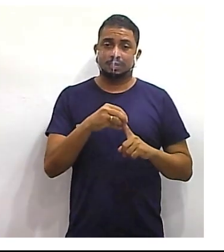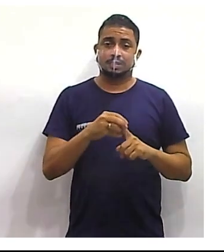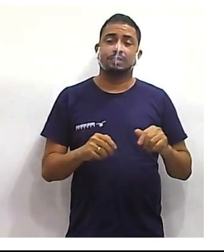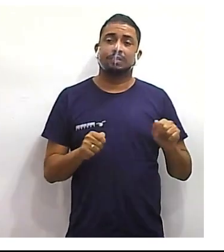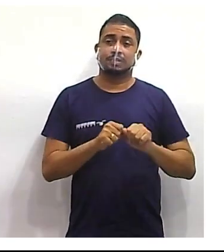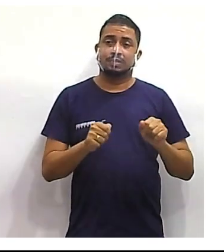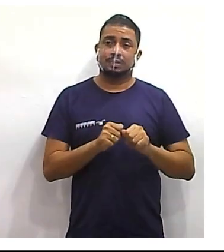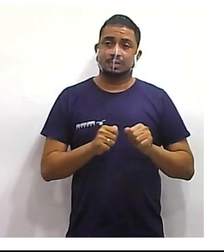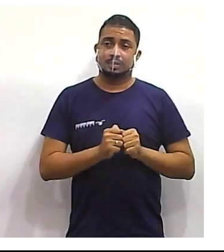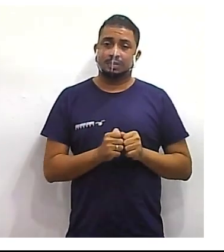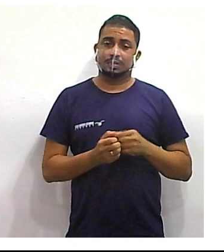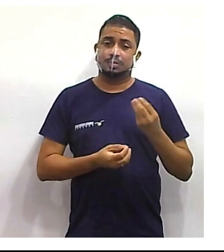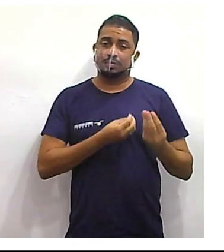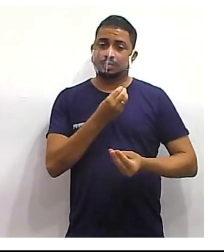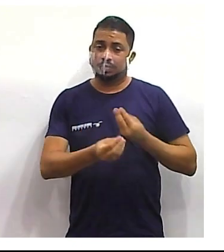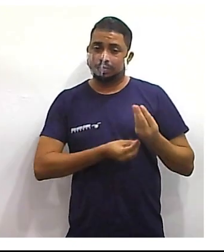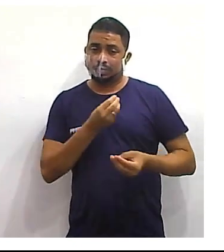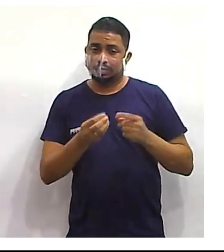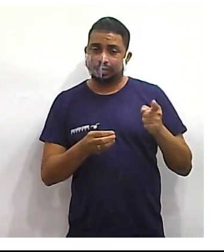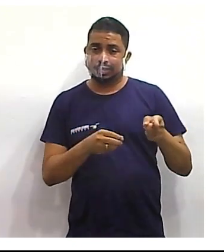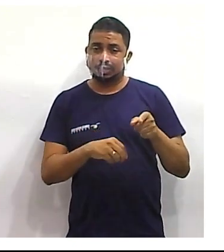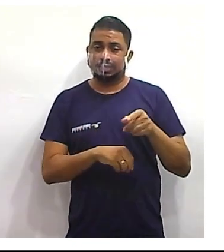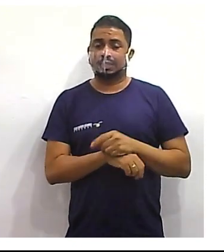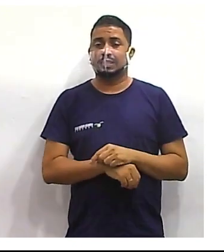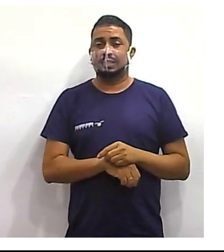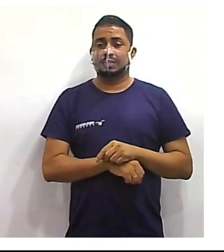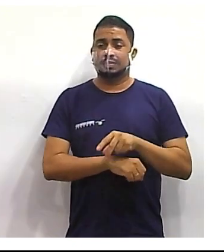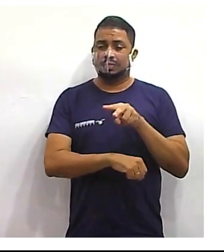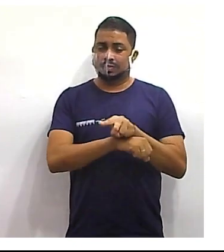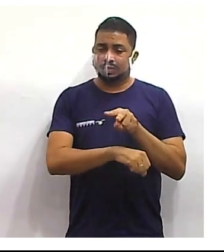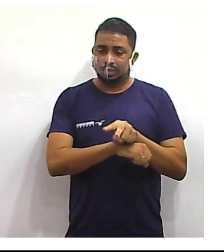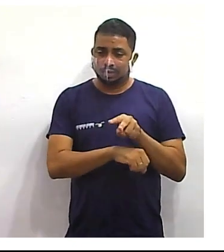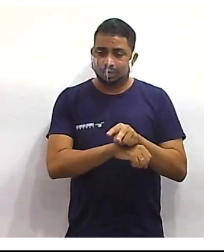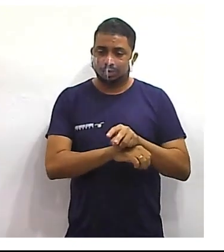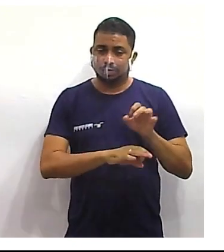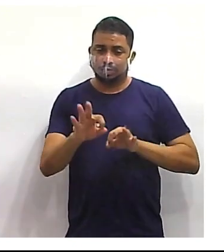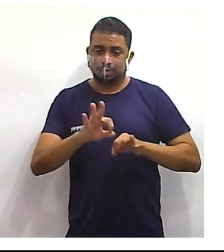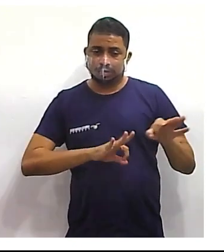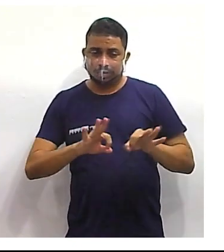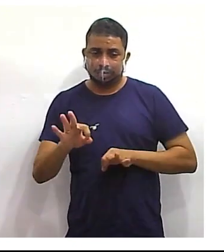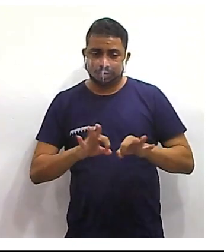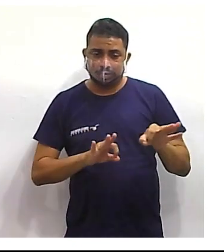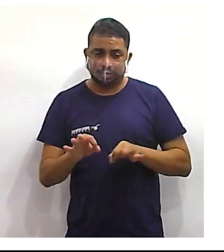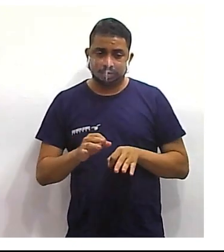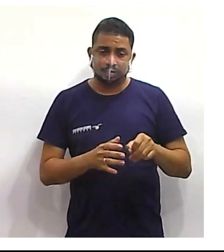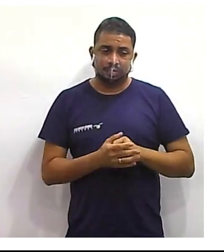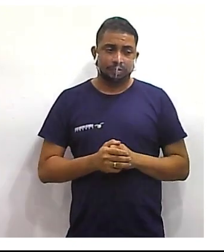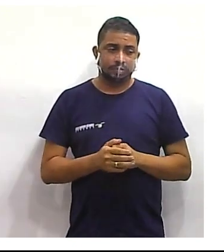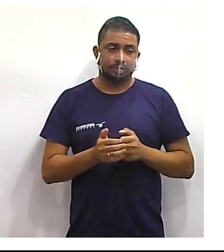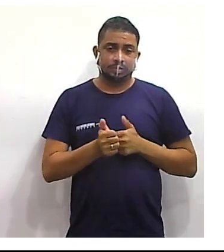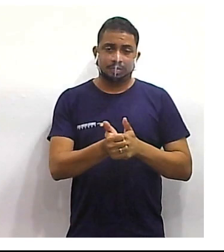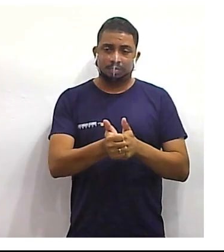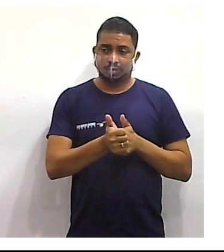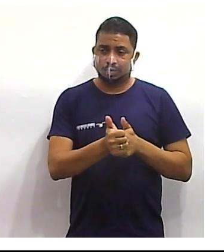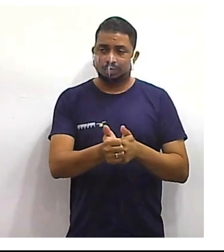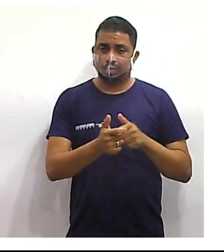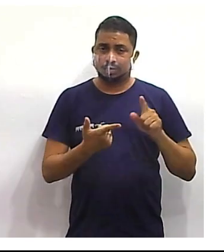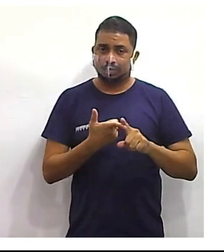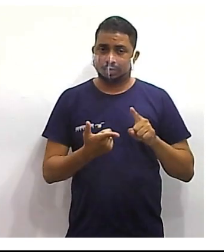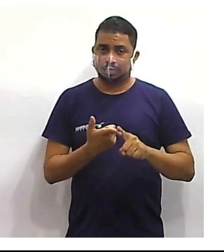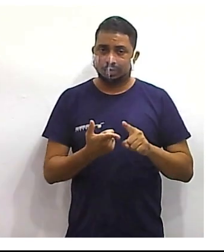executora, ela, como é um órgão fiscalizador, controlador, né? De acompanhamento